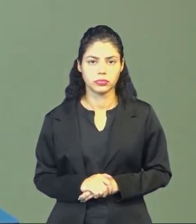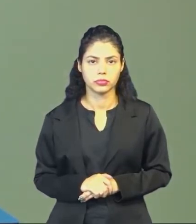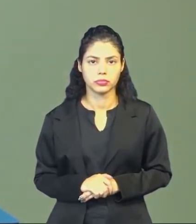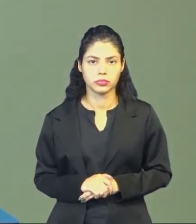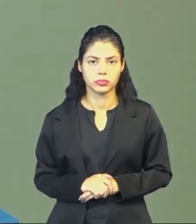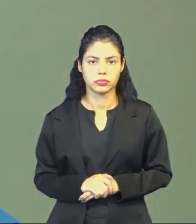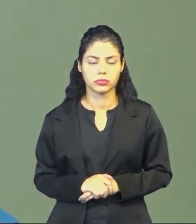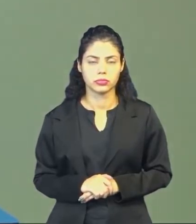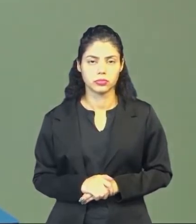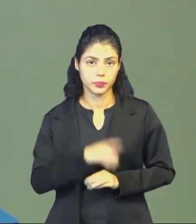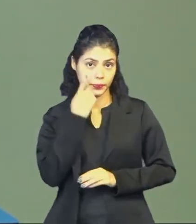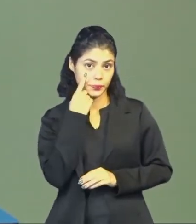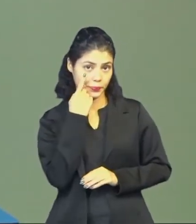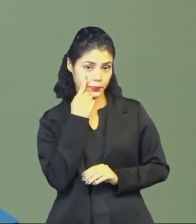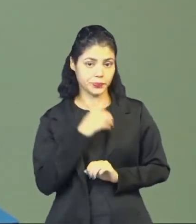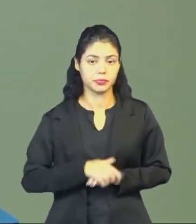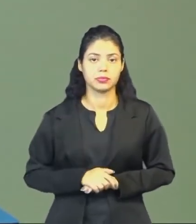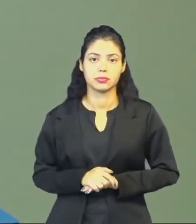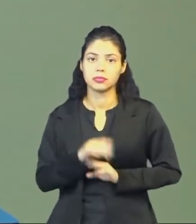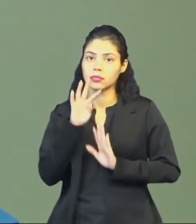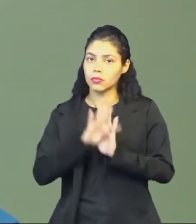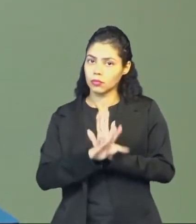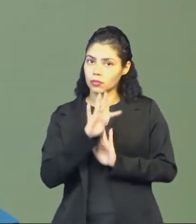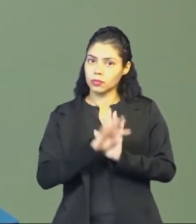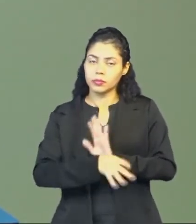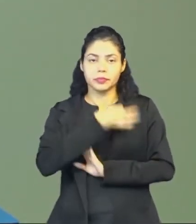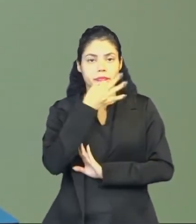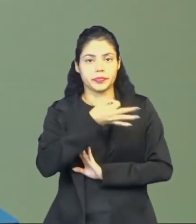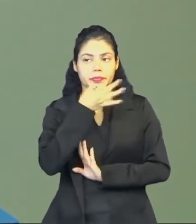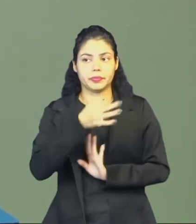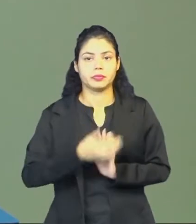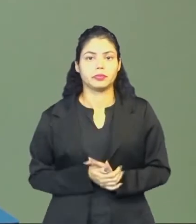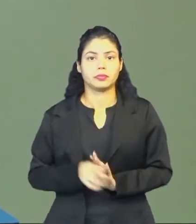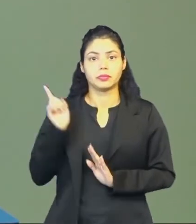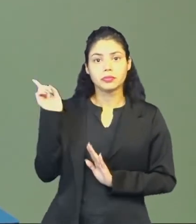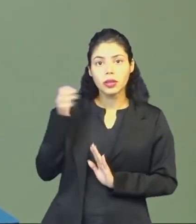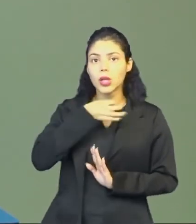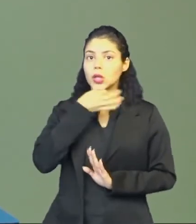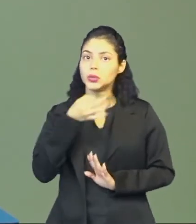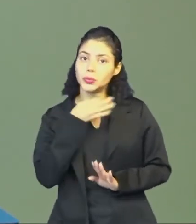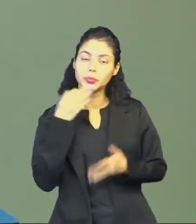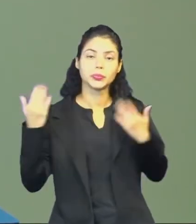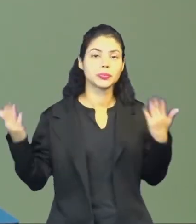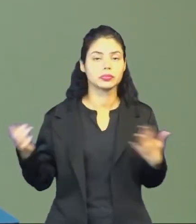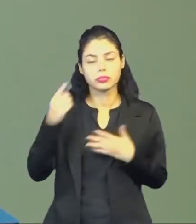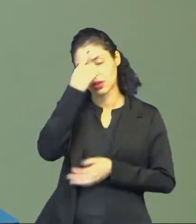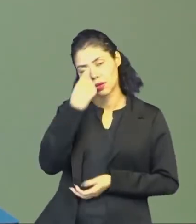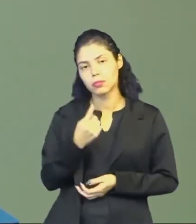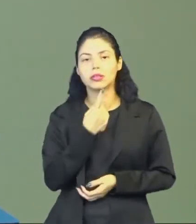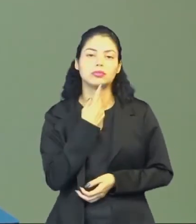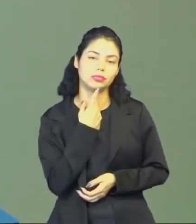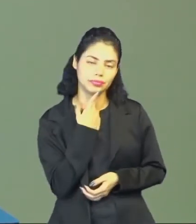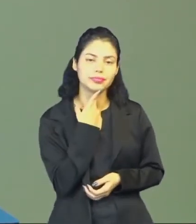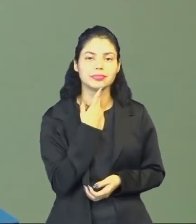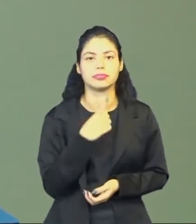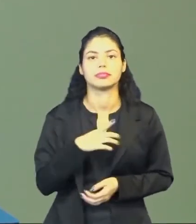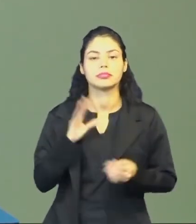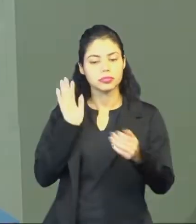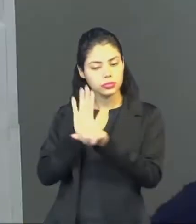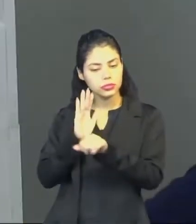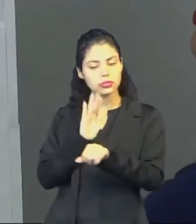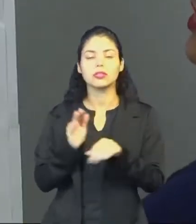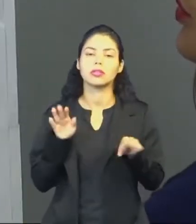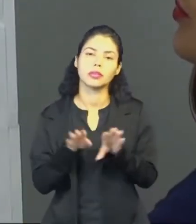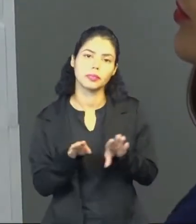tá? Olha só, esse é um texto argumentativo. E nesse texto vocês viram que tem uma imagem, que ela também